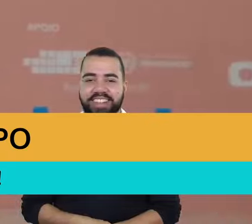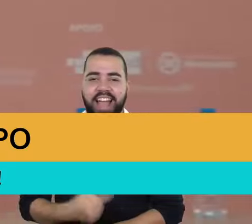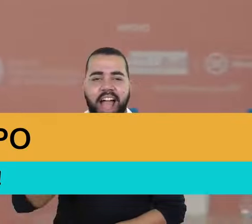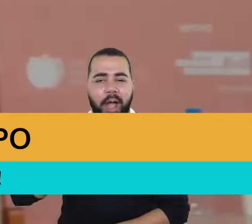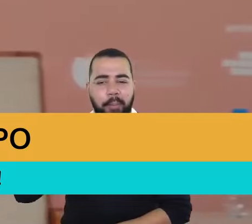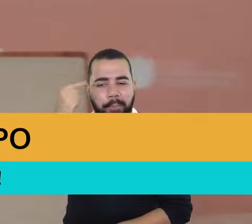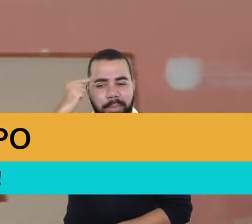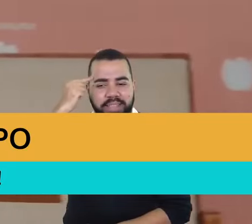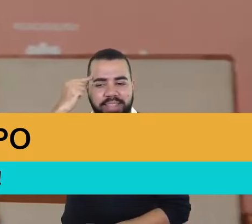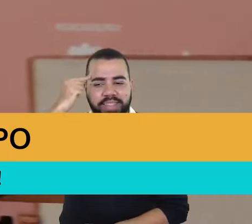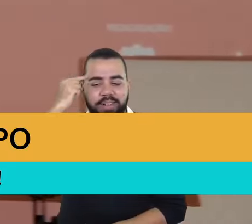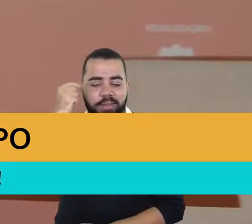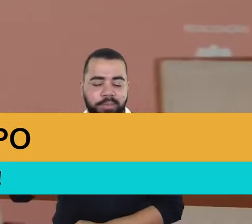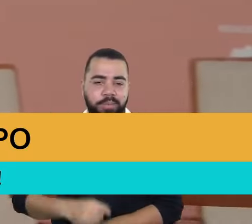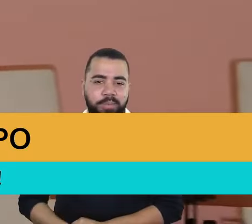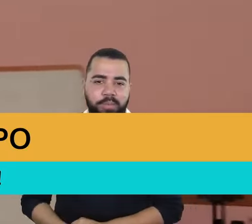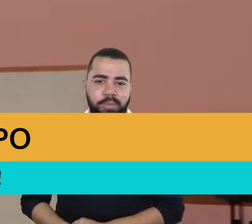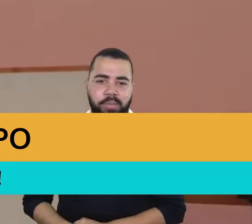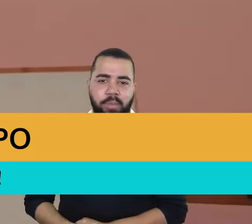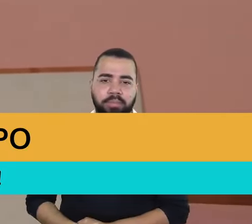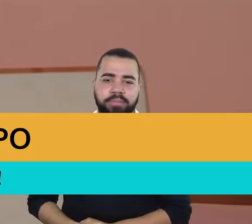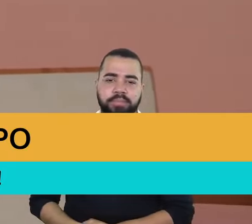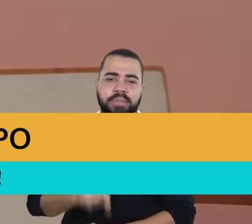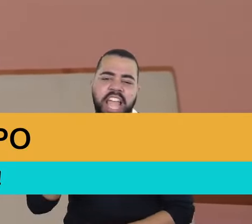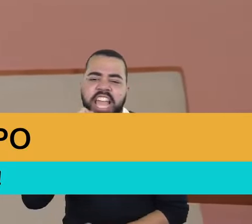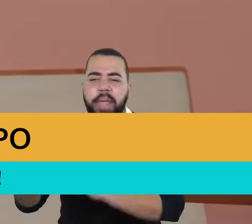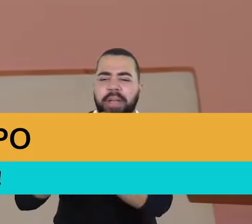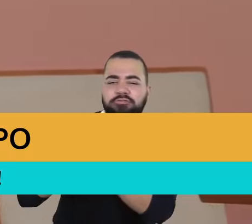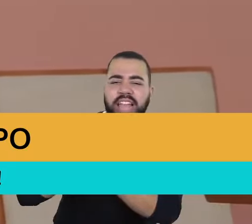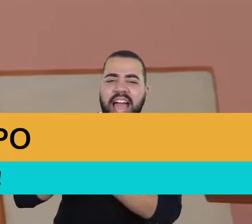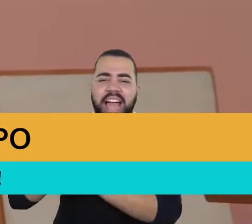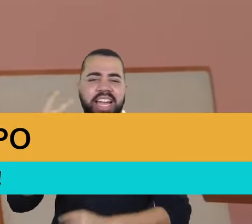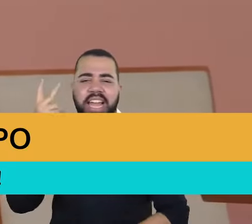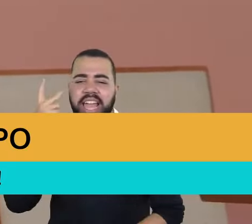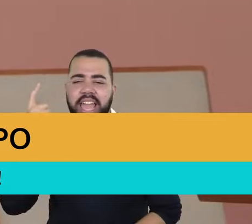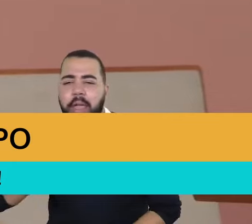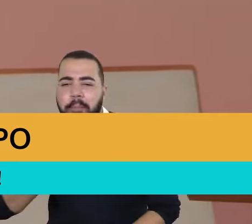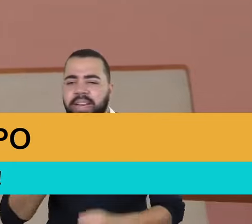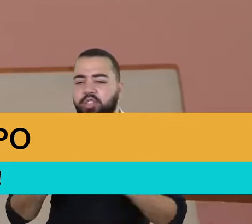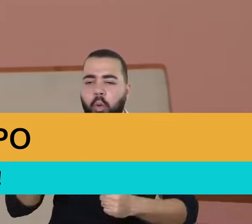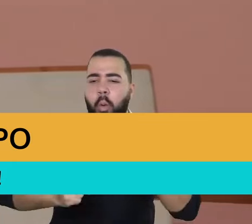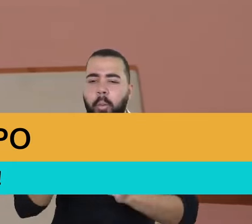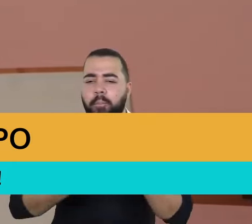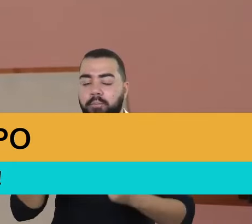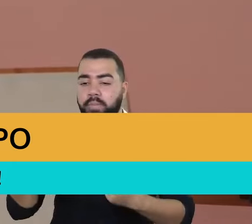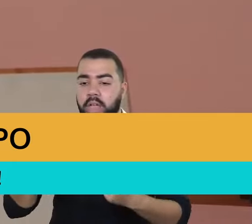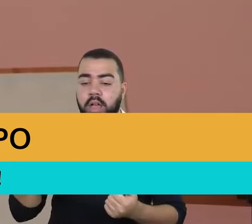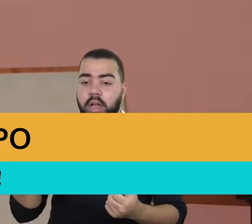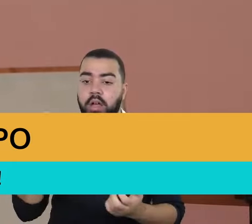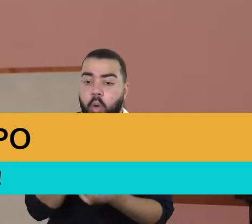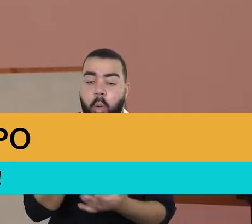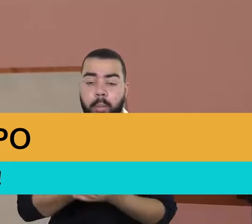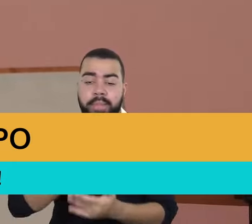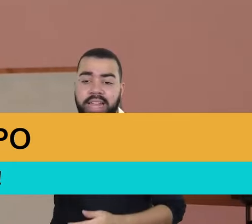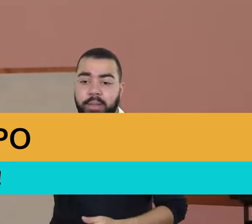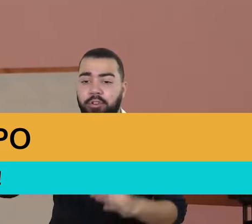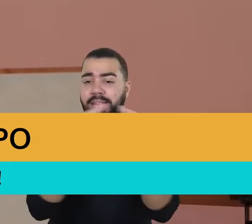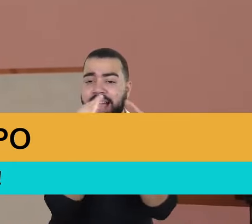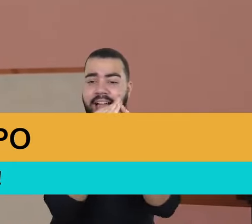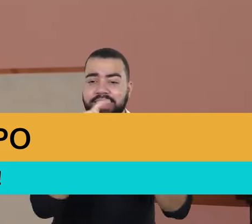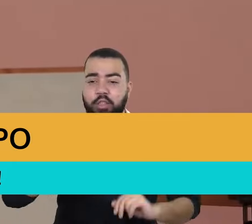mim. Falei para minha mãe. Ah, acho que não tem ninguém para mim no mundo mesmo. O jeito é um dia eu comprar um apartamento. Né? E a minha mãe falou assim, não dou